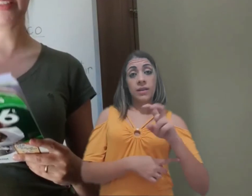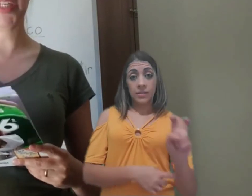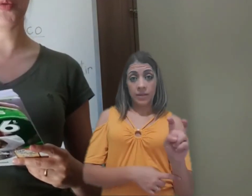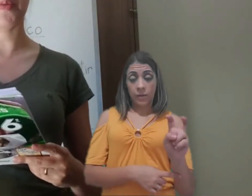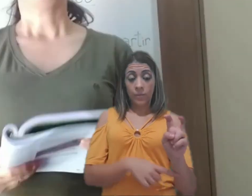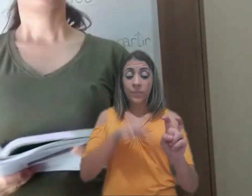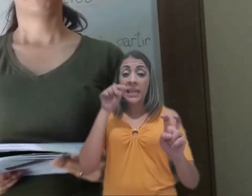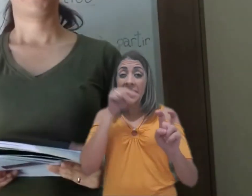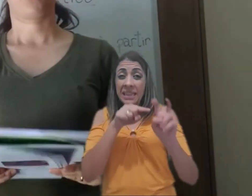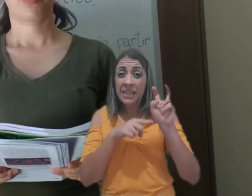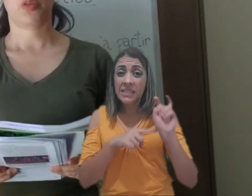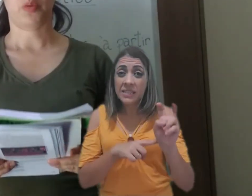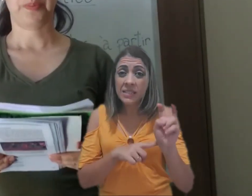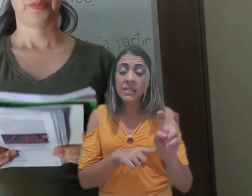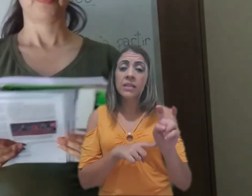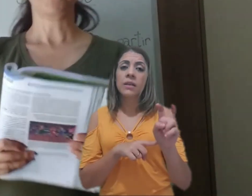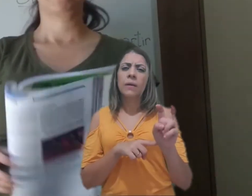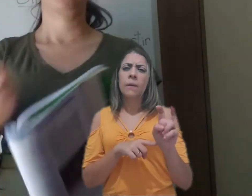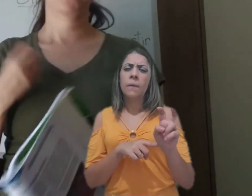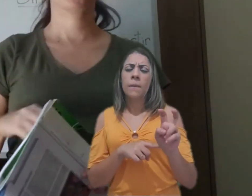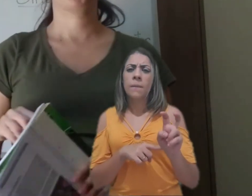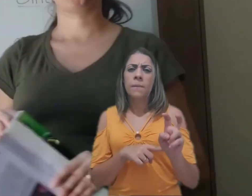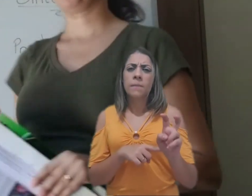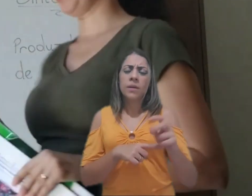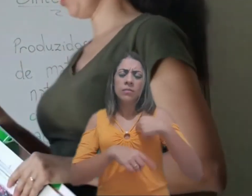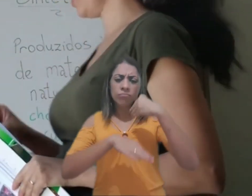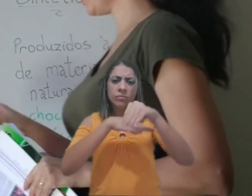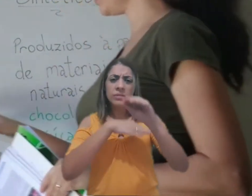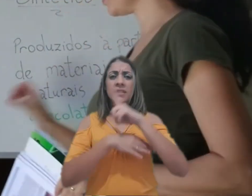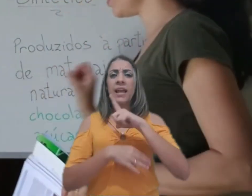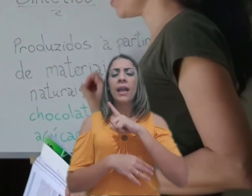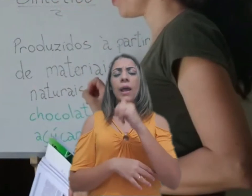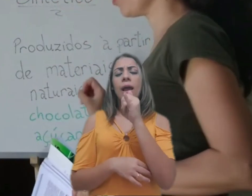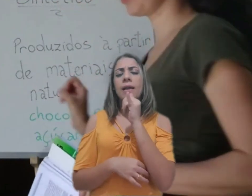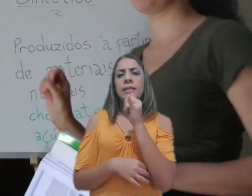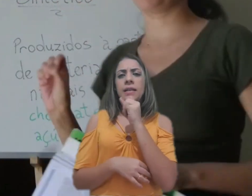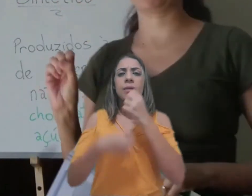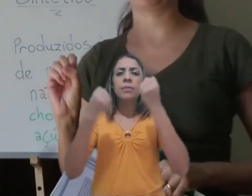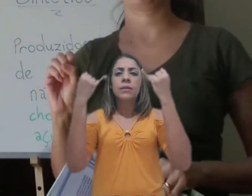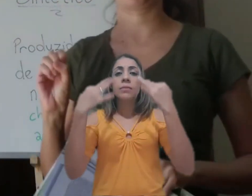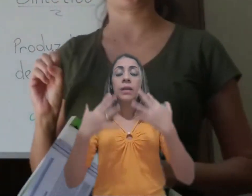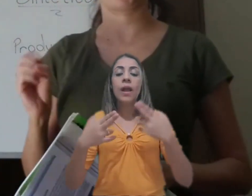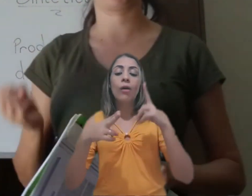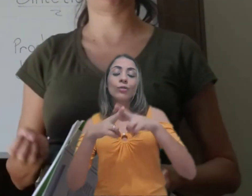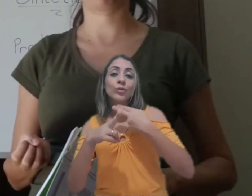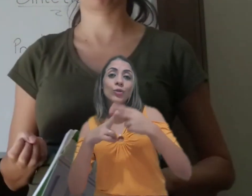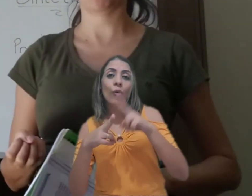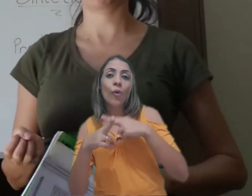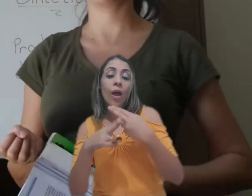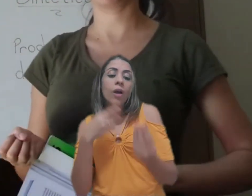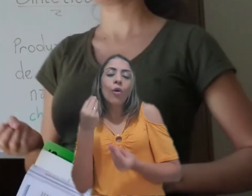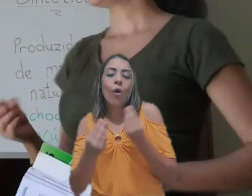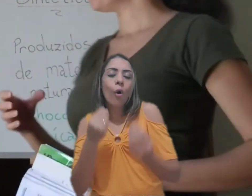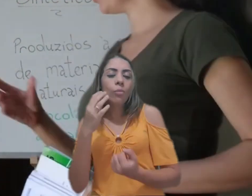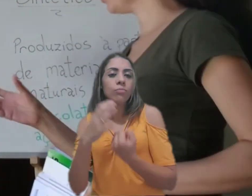e 5. Então, na questão 5, eu até adiantei um pouquinho para vocês aqui nesses exemplos, que ele vai falar do processo de produção do